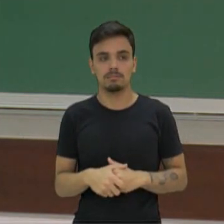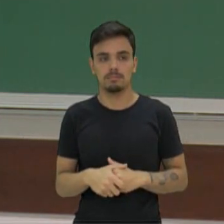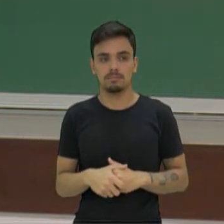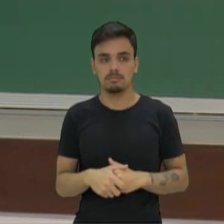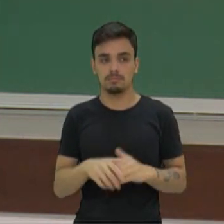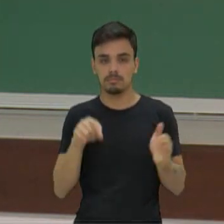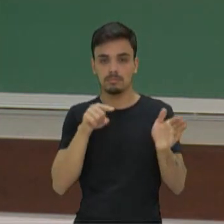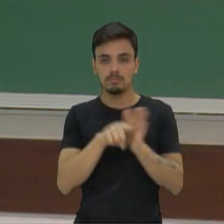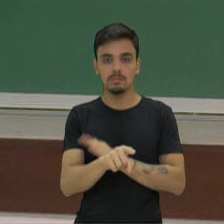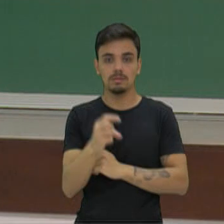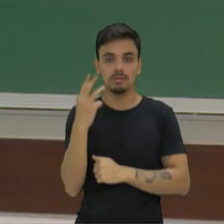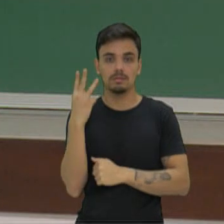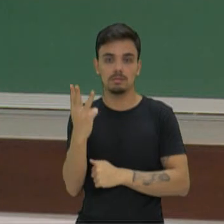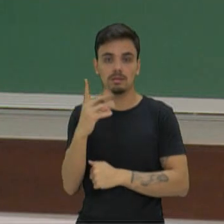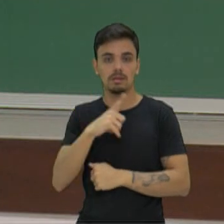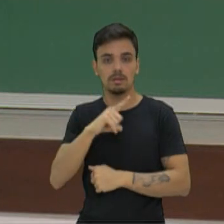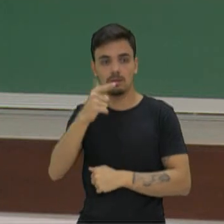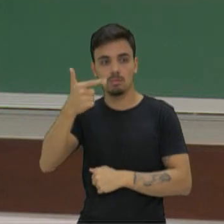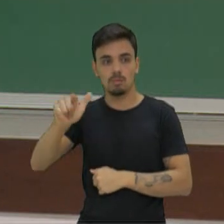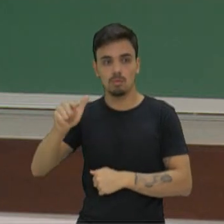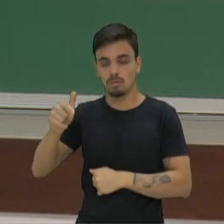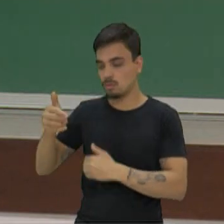Questão 3, olha aqui, tem mais um perfil